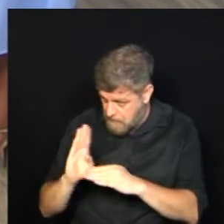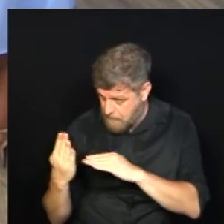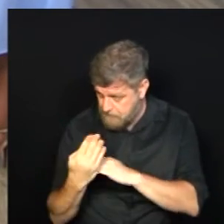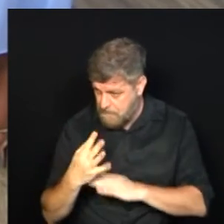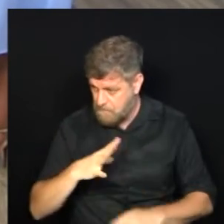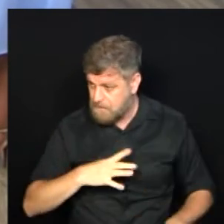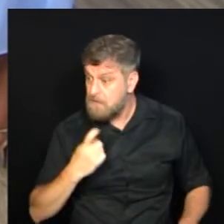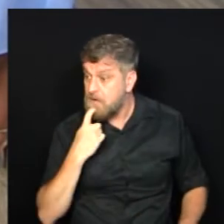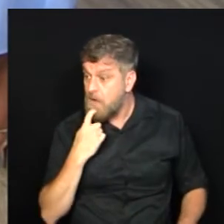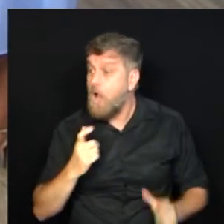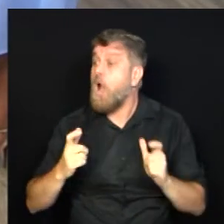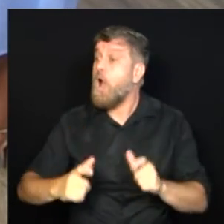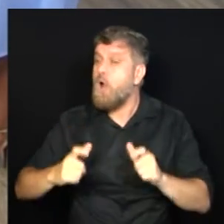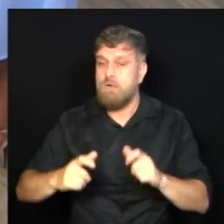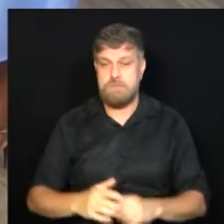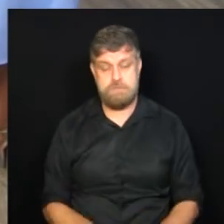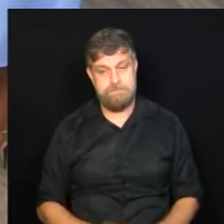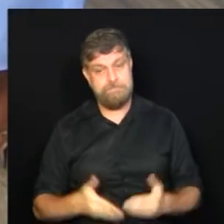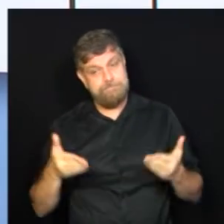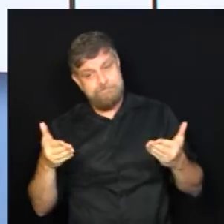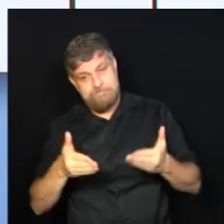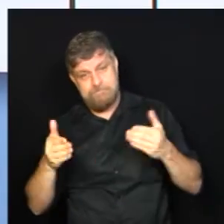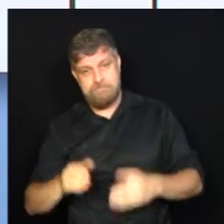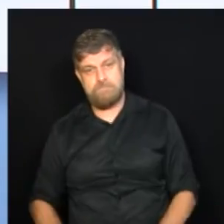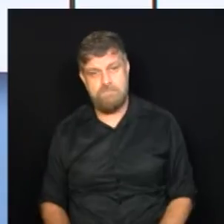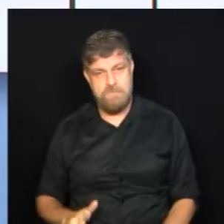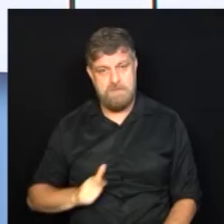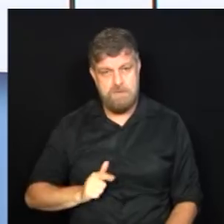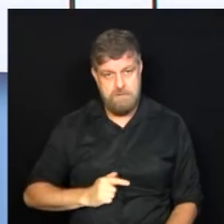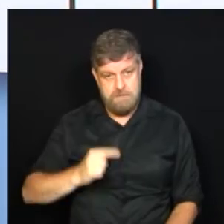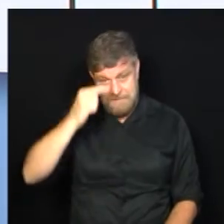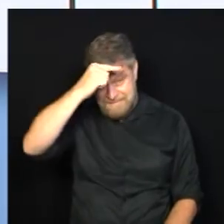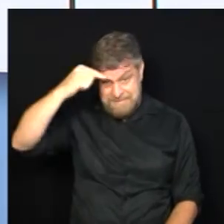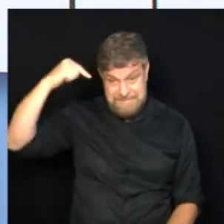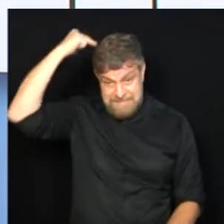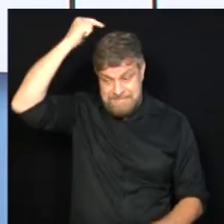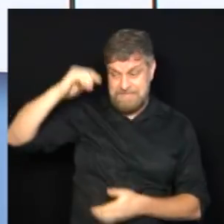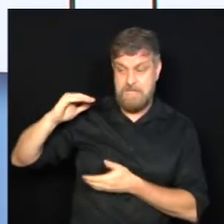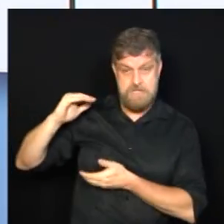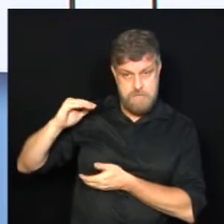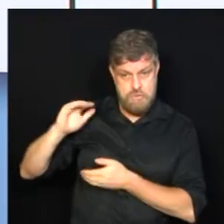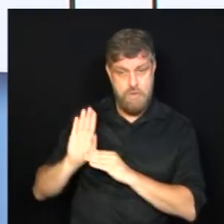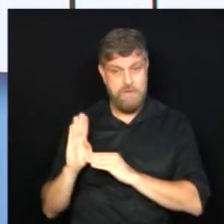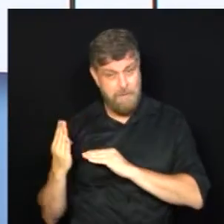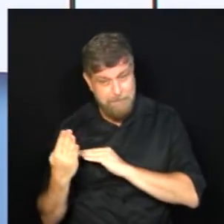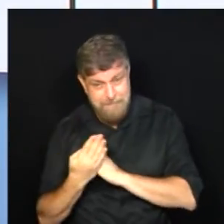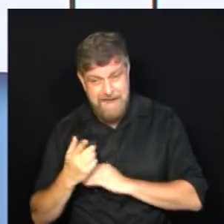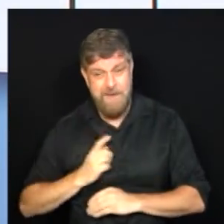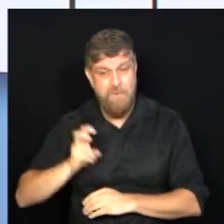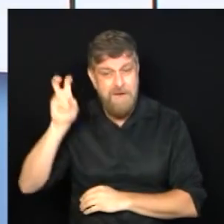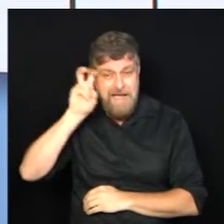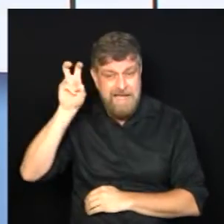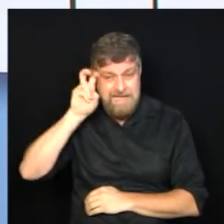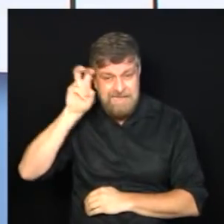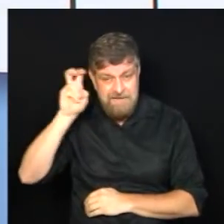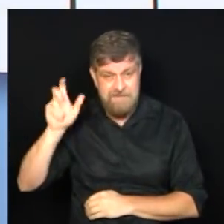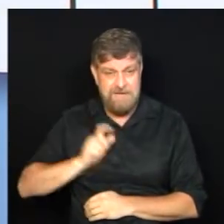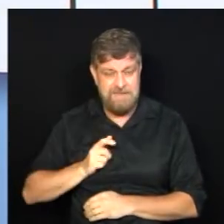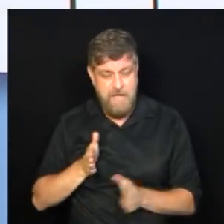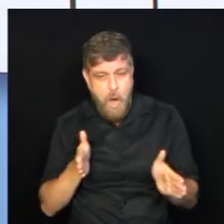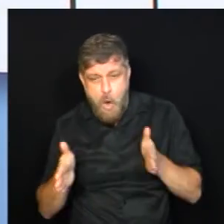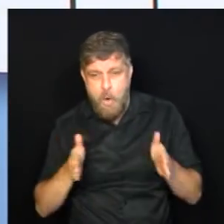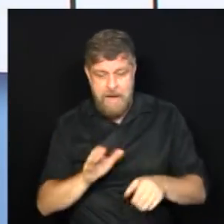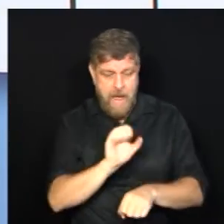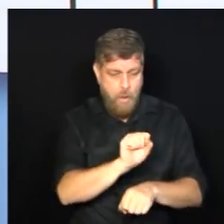de Campinas. Dessa vez é o Jardim Santo Antônio, que vai ficar nesta quinta-feira entre 8